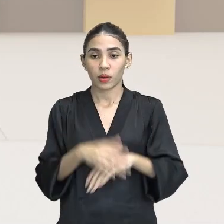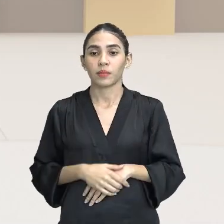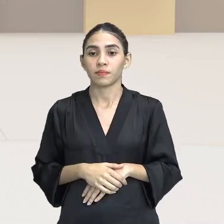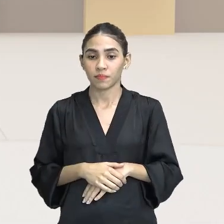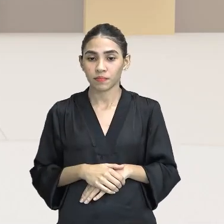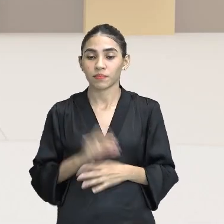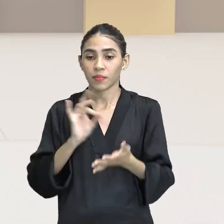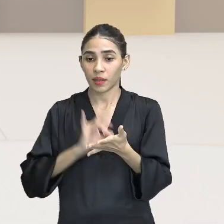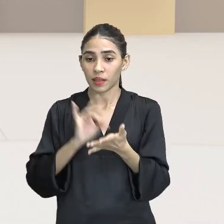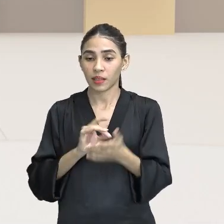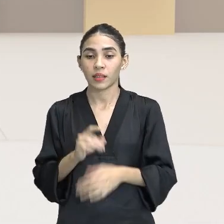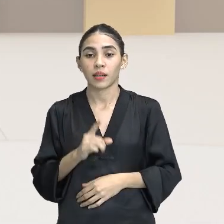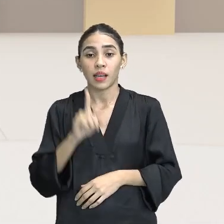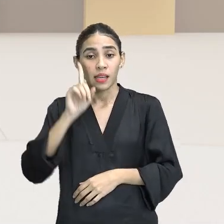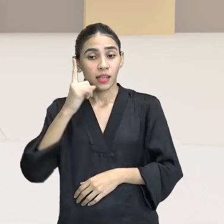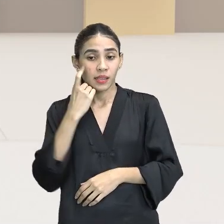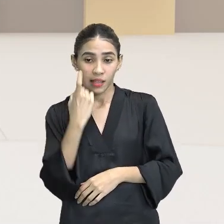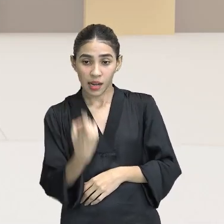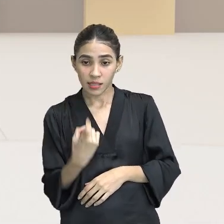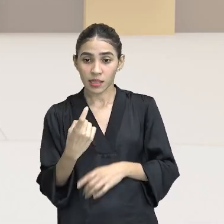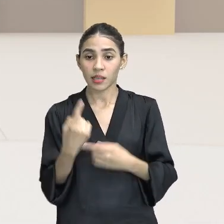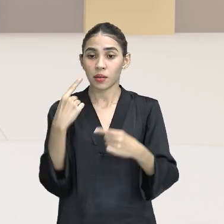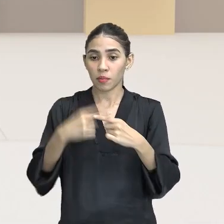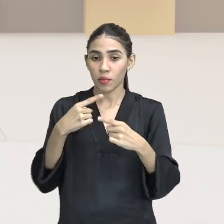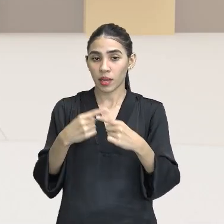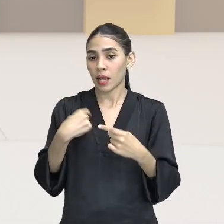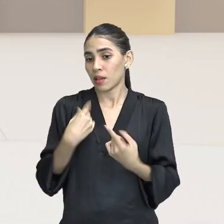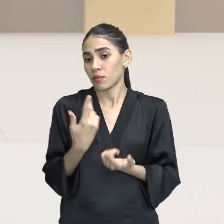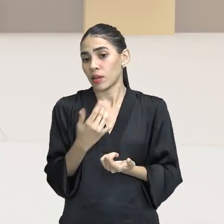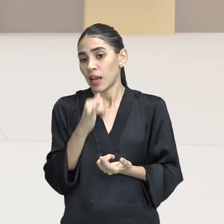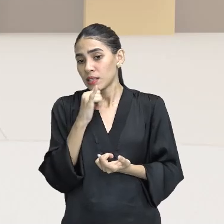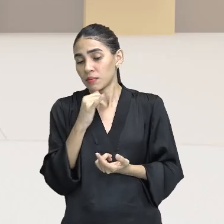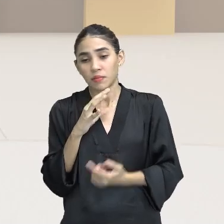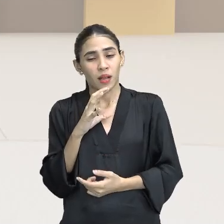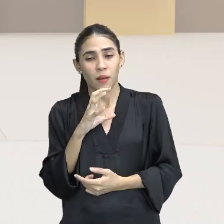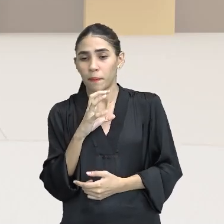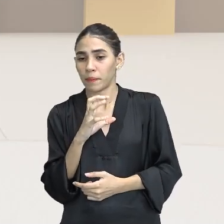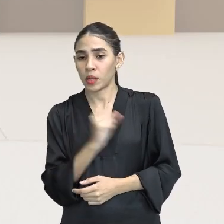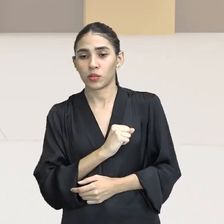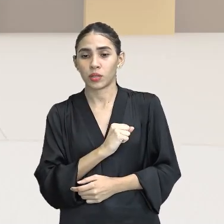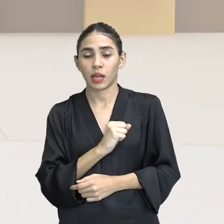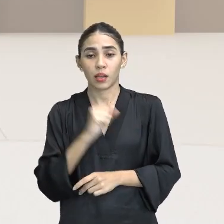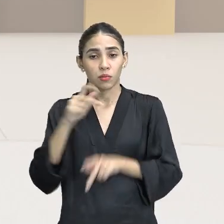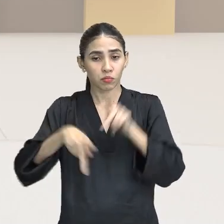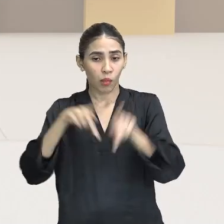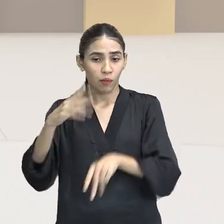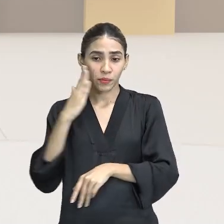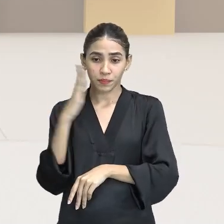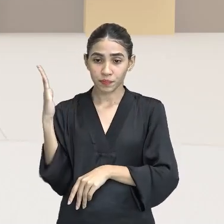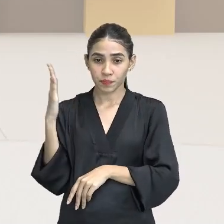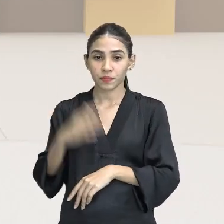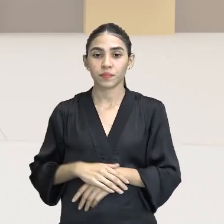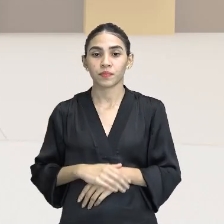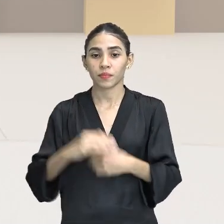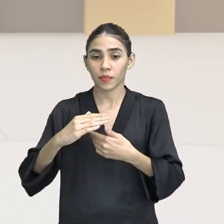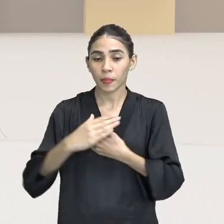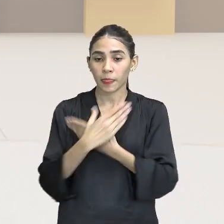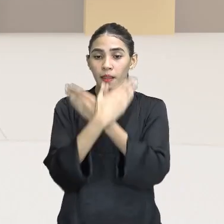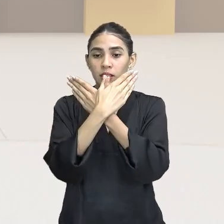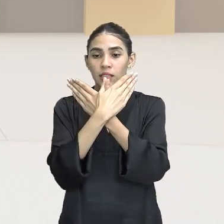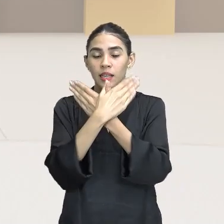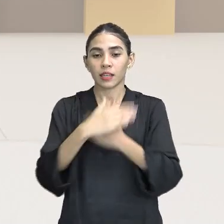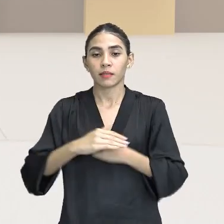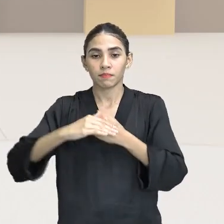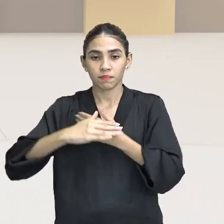aí, olha só. É muito interessante, gente, porque eu, particularmente, eu sou apaixonado por esses povos. né? Os astecas, os maias e